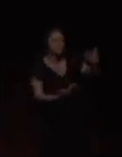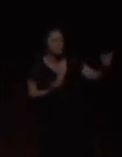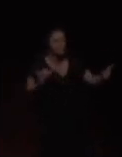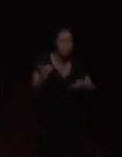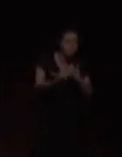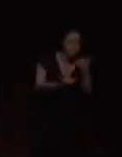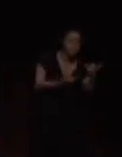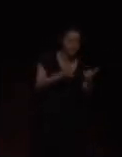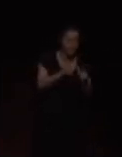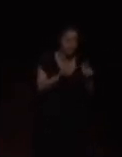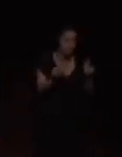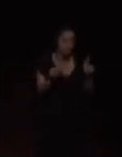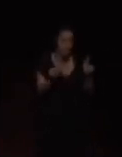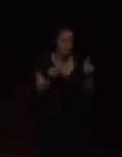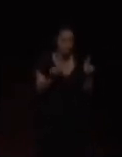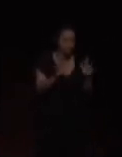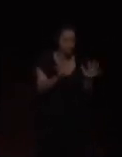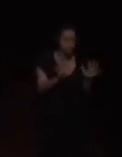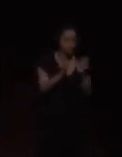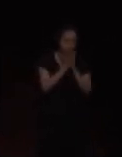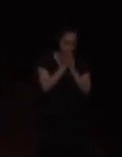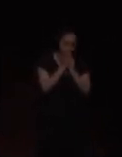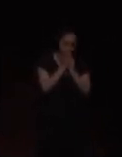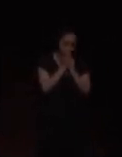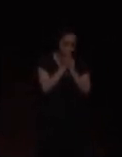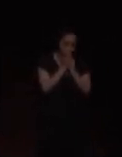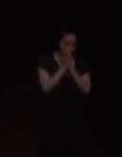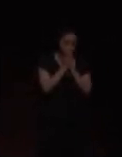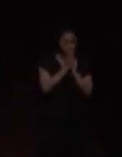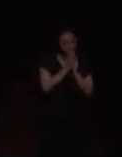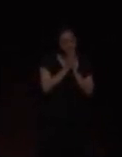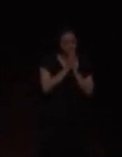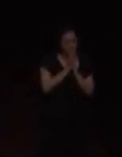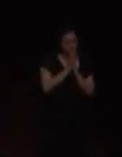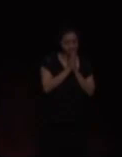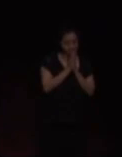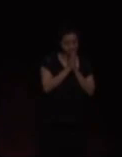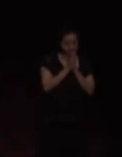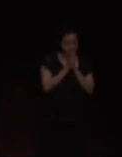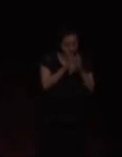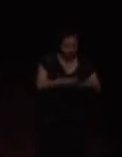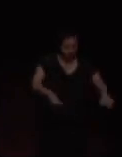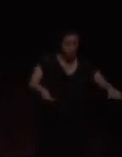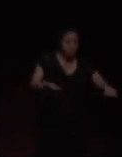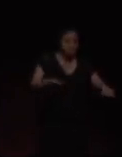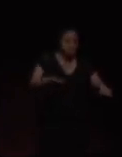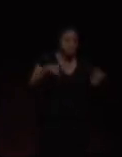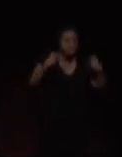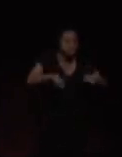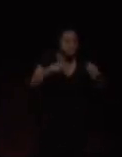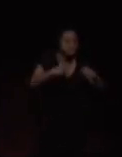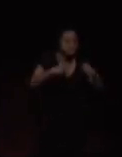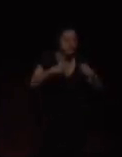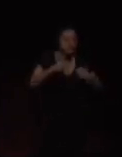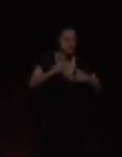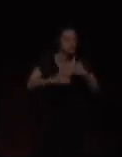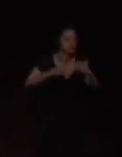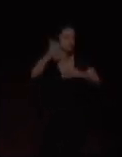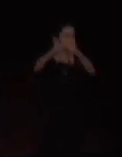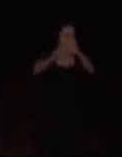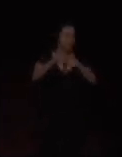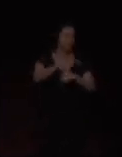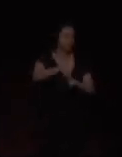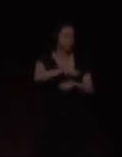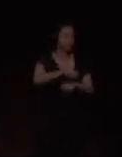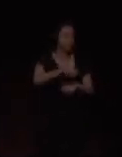linguagem, mas é uma necessidade de evolução. Elas têm que aprender como se canta uma língua e devem